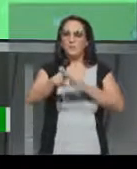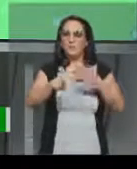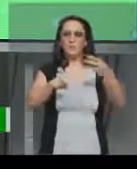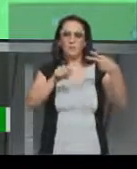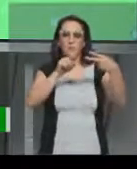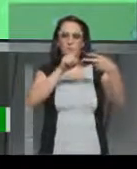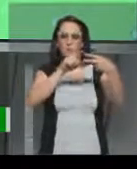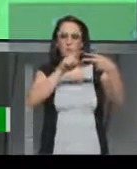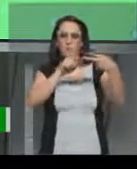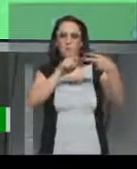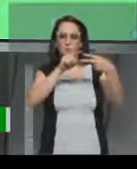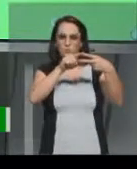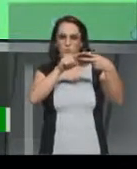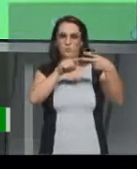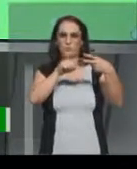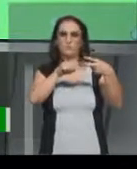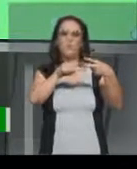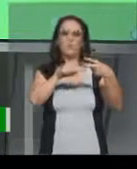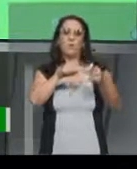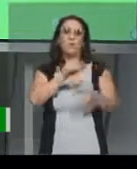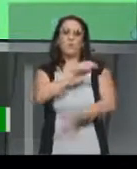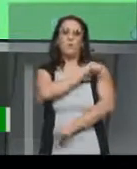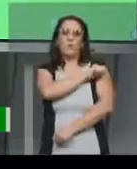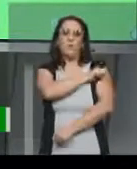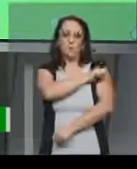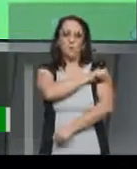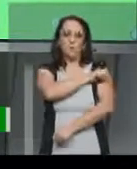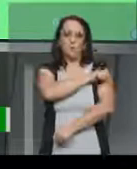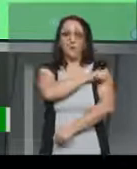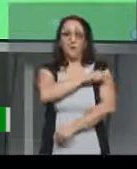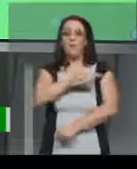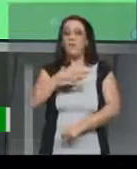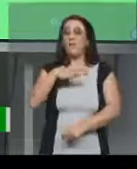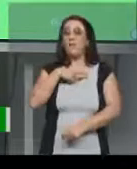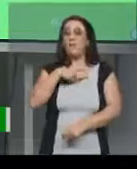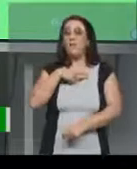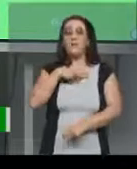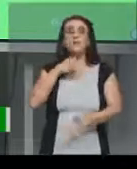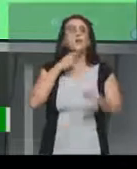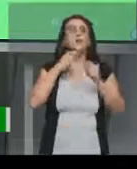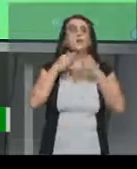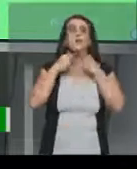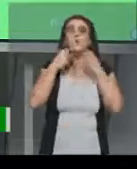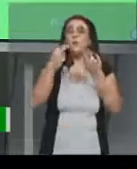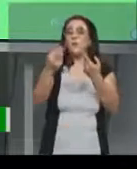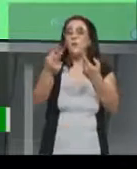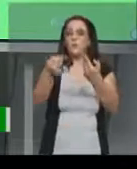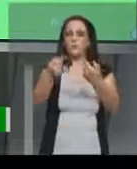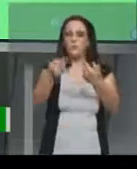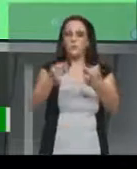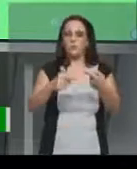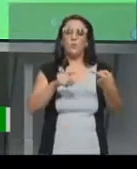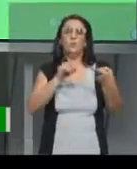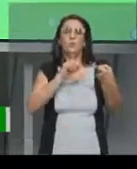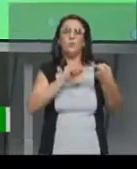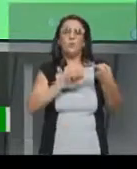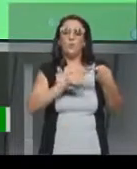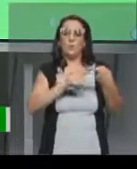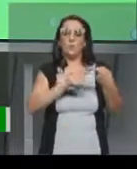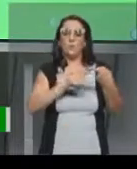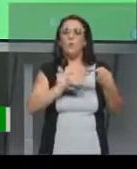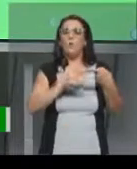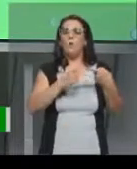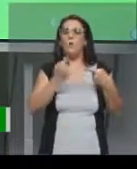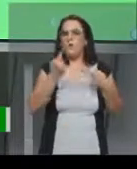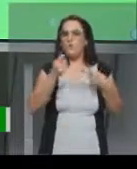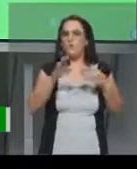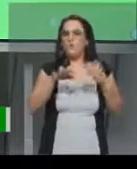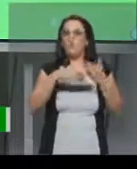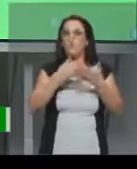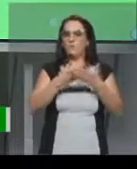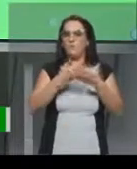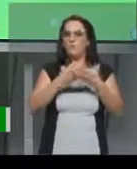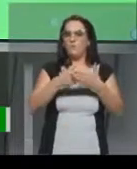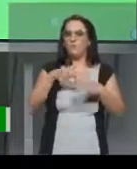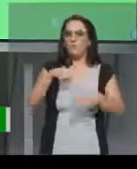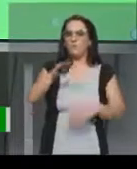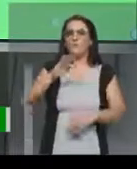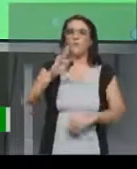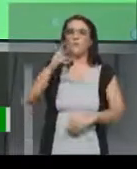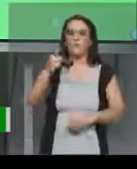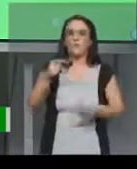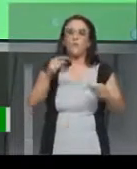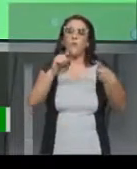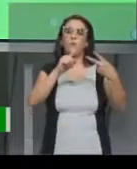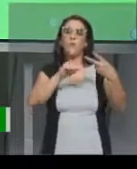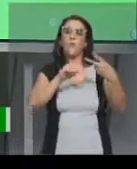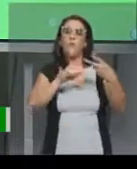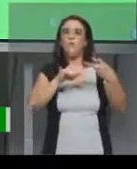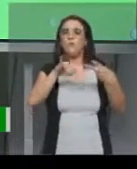duas alunos que têm a mesma dúvida. É a Maria Fernanda, da Escola Estadual Barão de Macaúbas, aqui em Belo Horizonte, e o Jean Pedro,